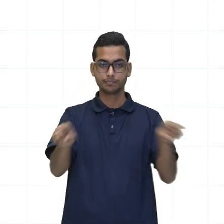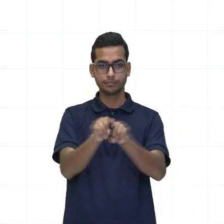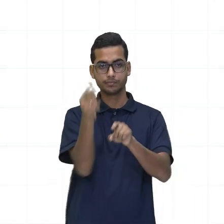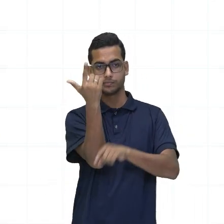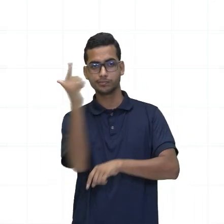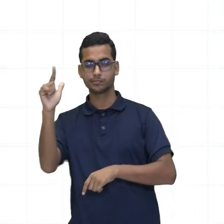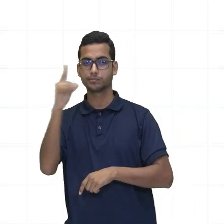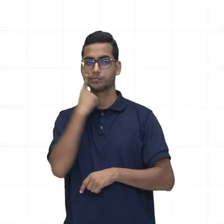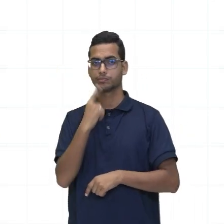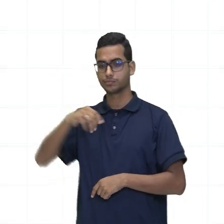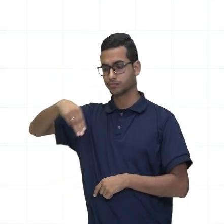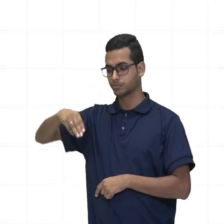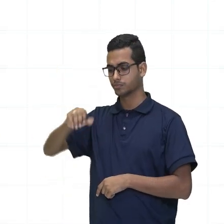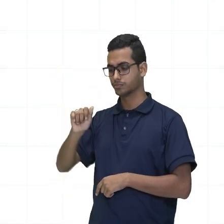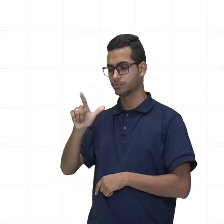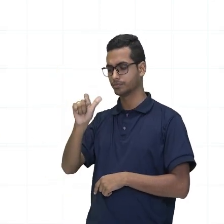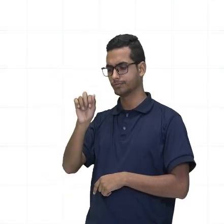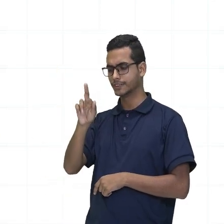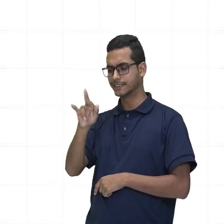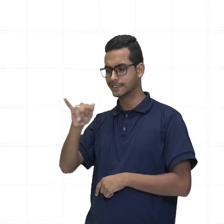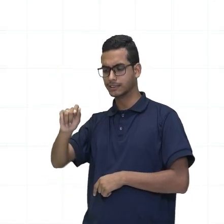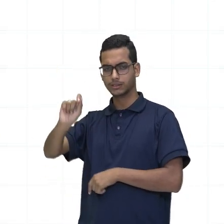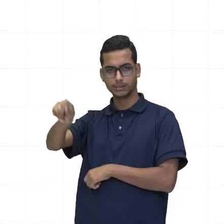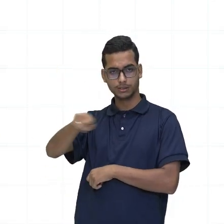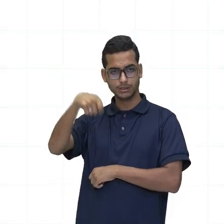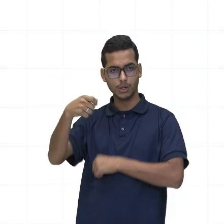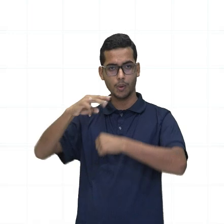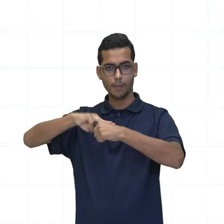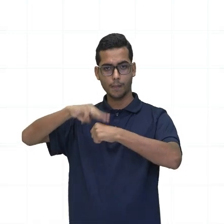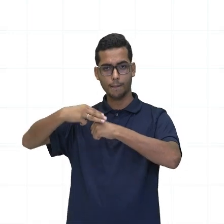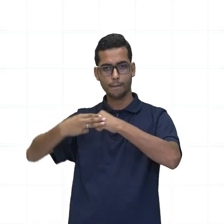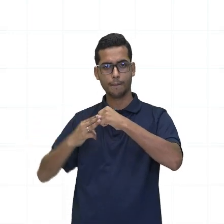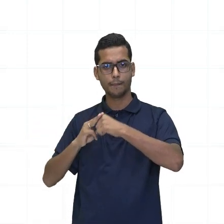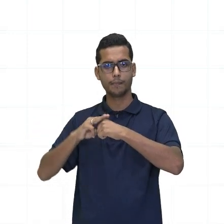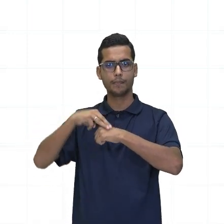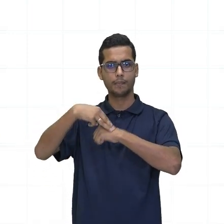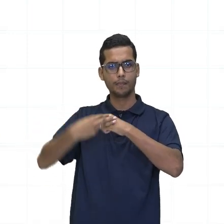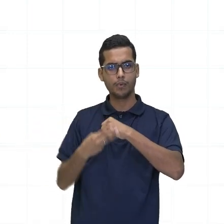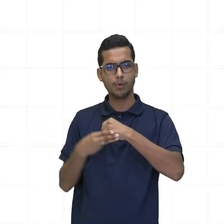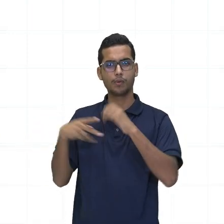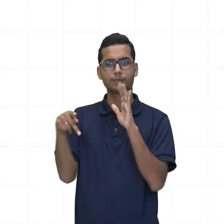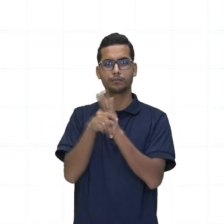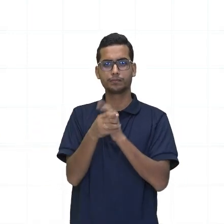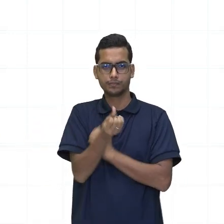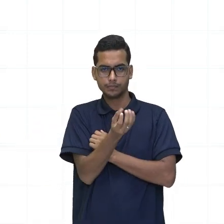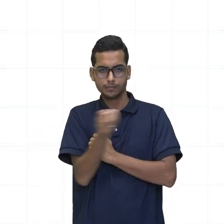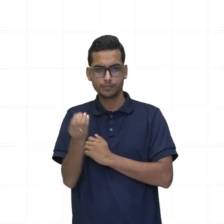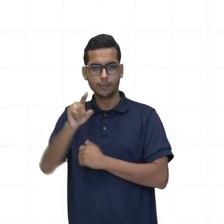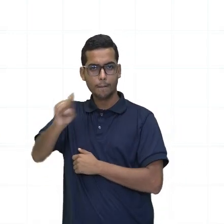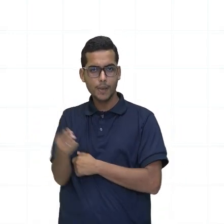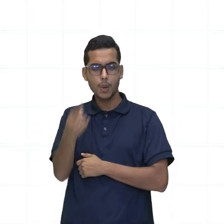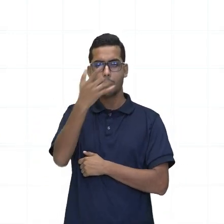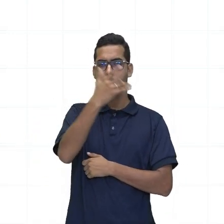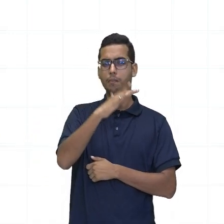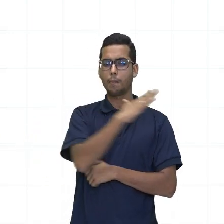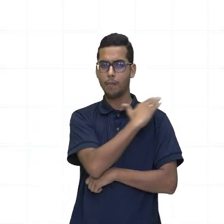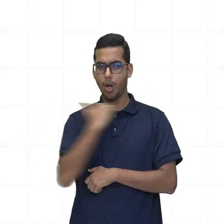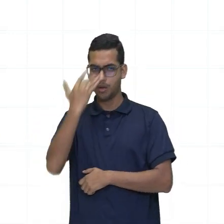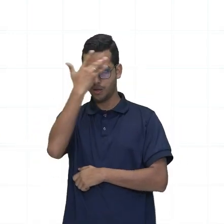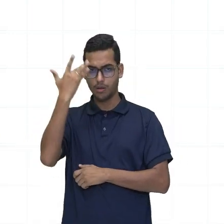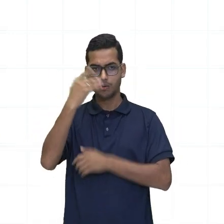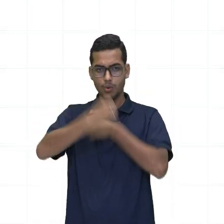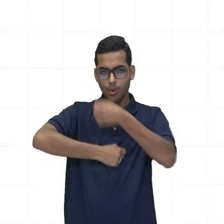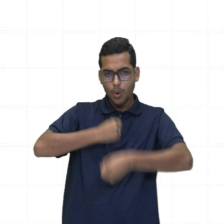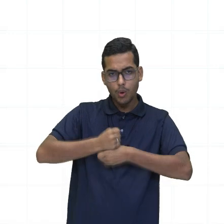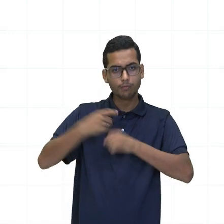né? E a malária, gente, ela causa mais de 600 mil mortes por ano em todo o mundo. A maioria delas